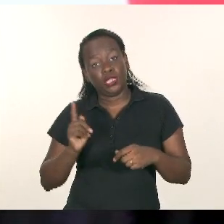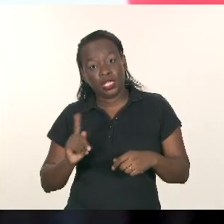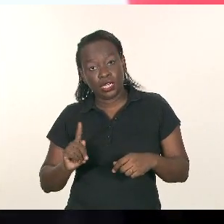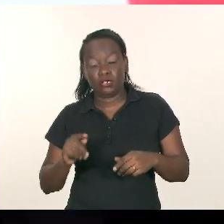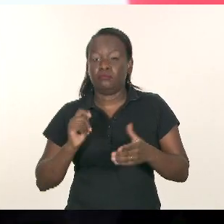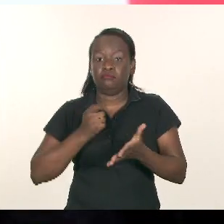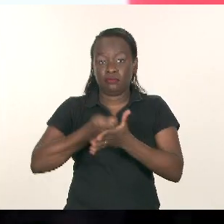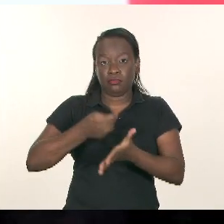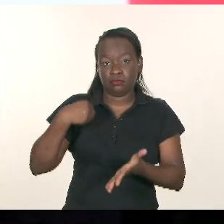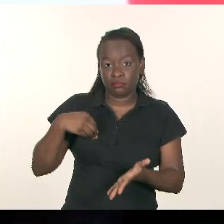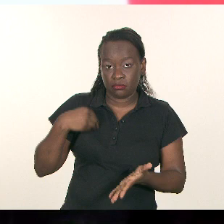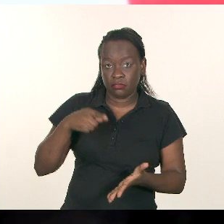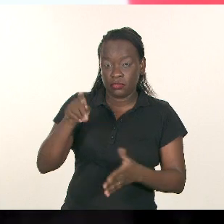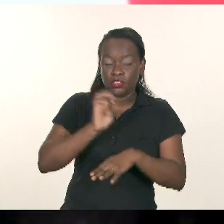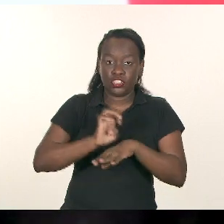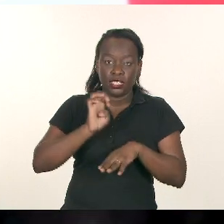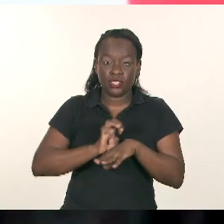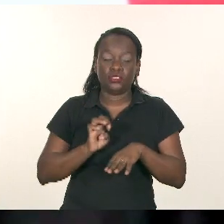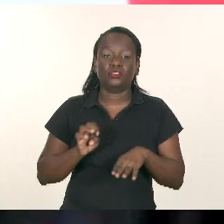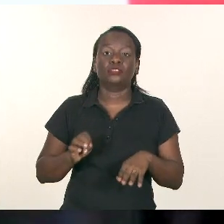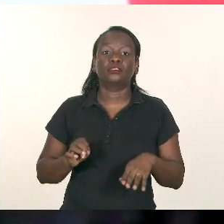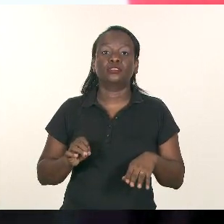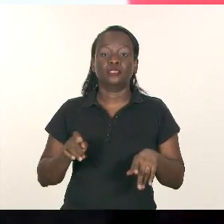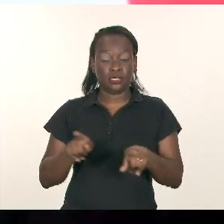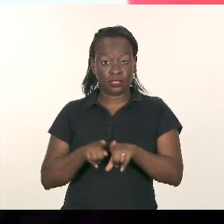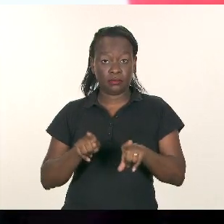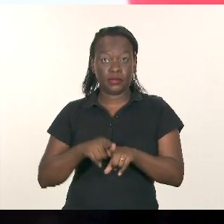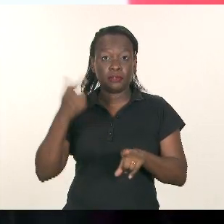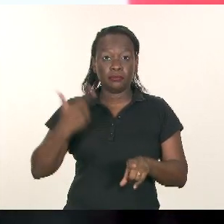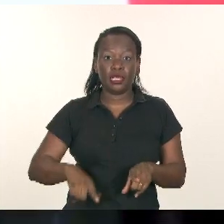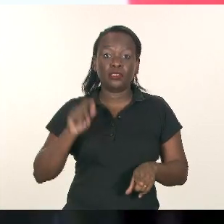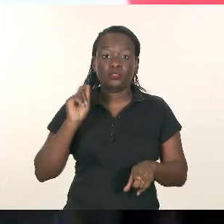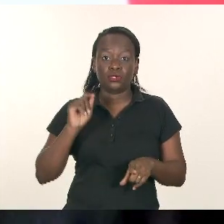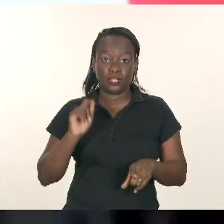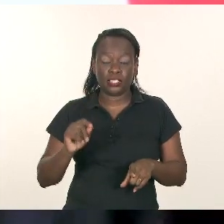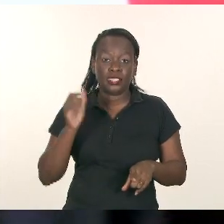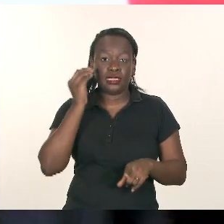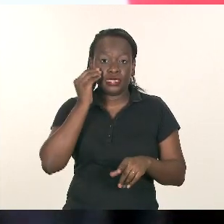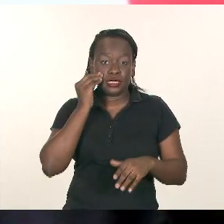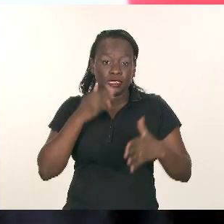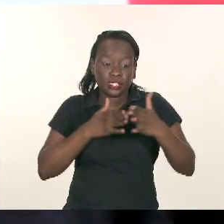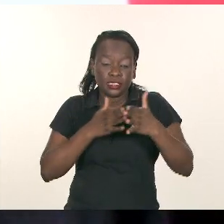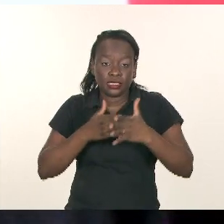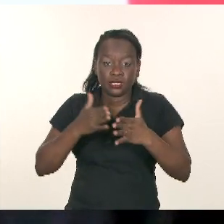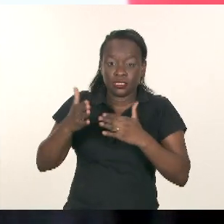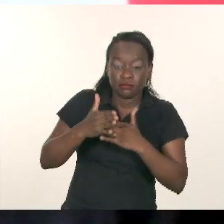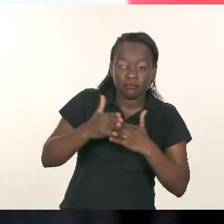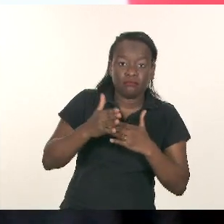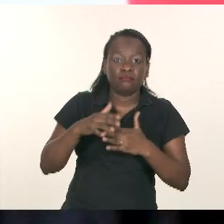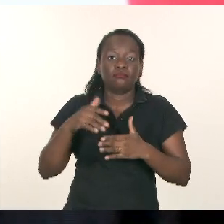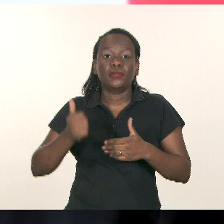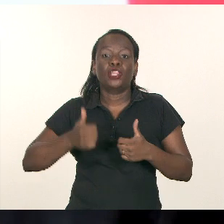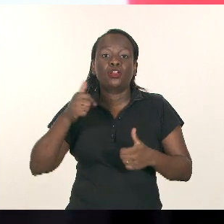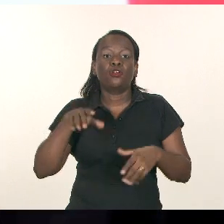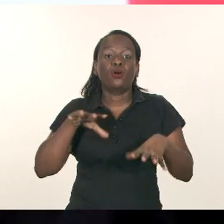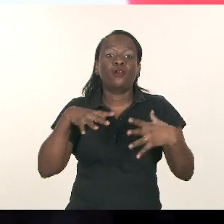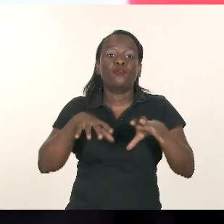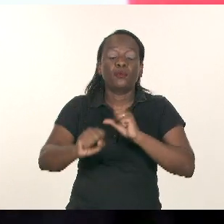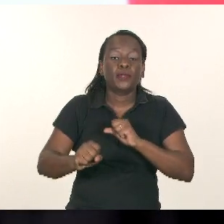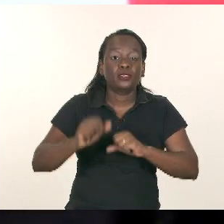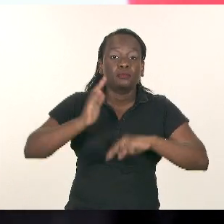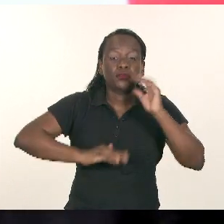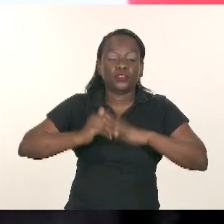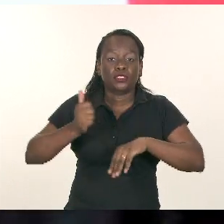de remuneração do estagiário. E outra, tentando delimitar melhor que tipo de formação do